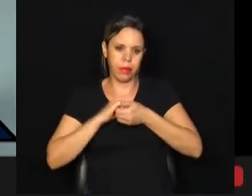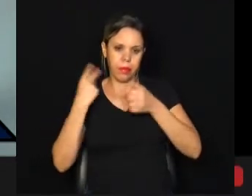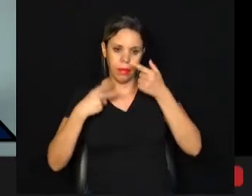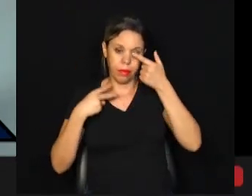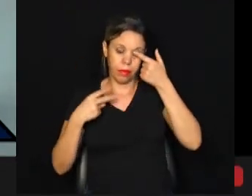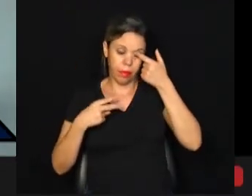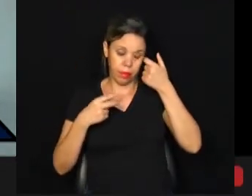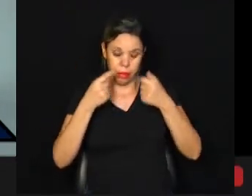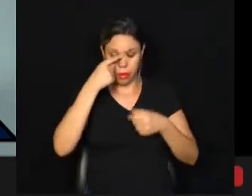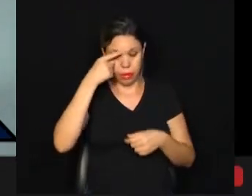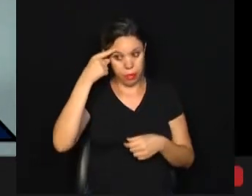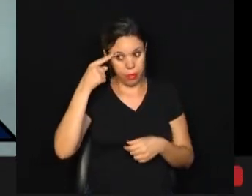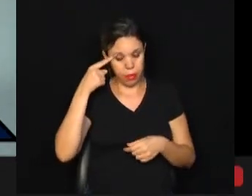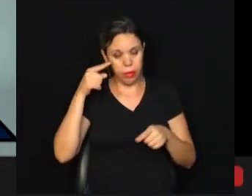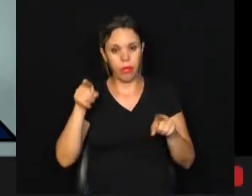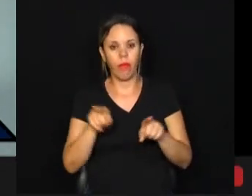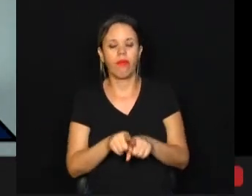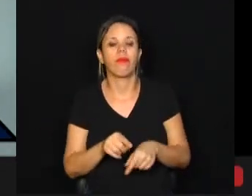Paola também,